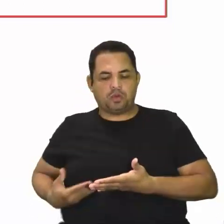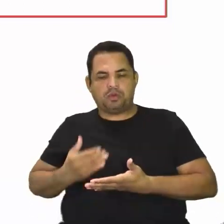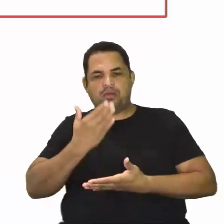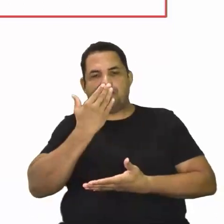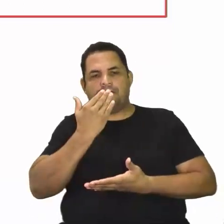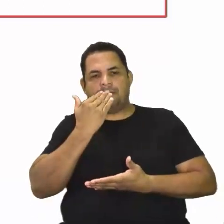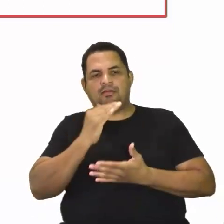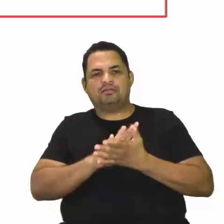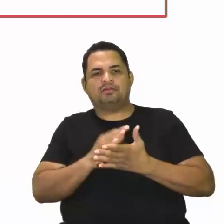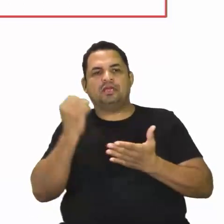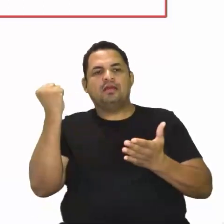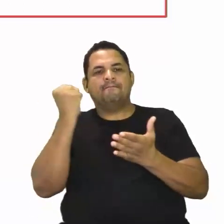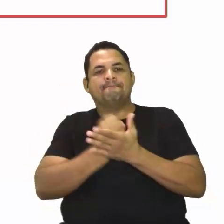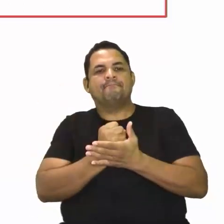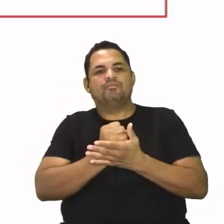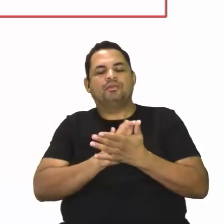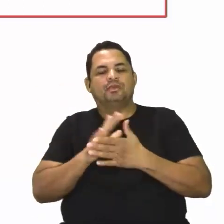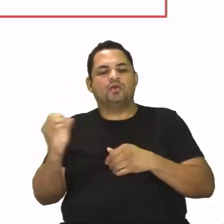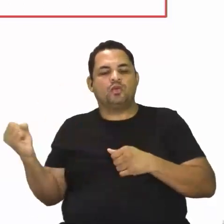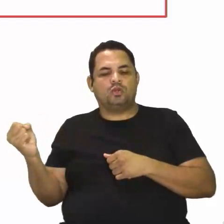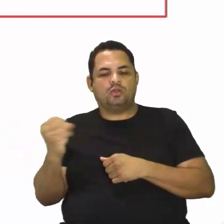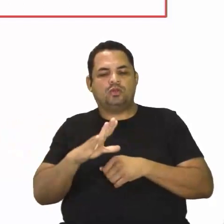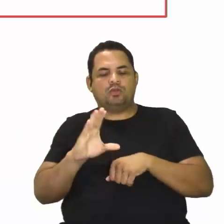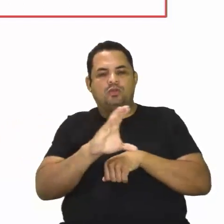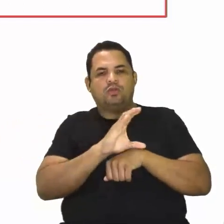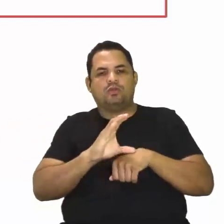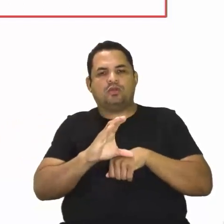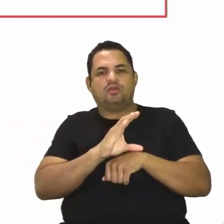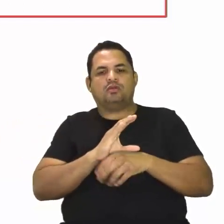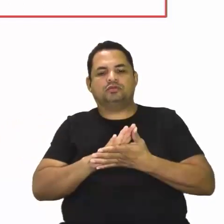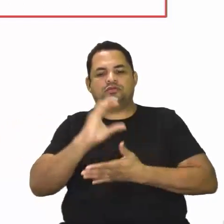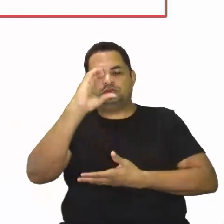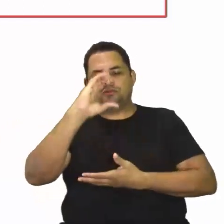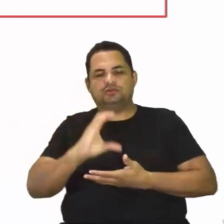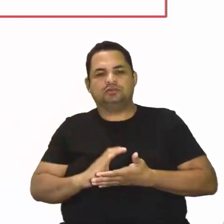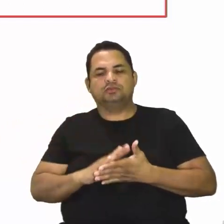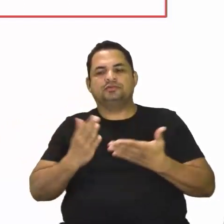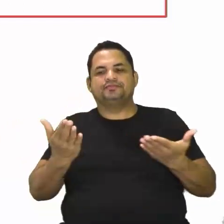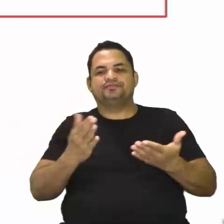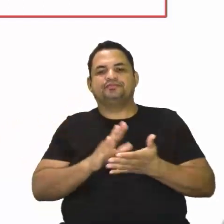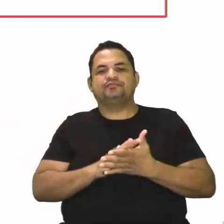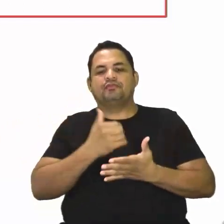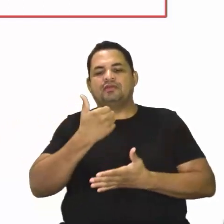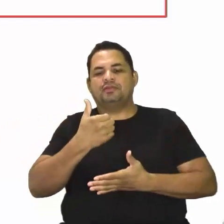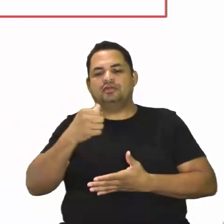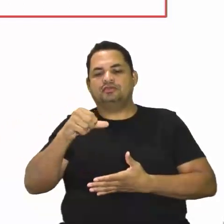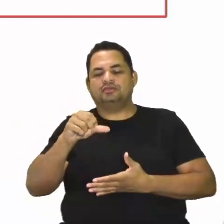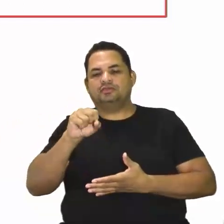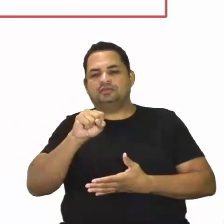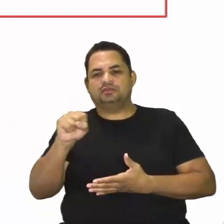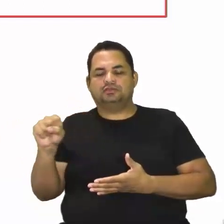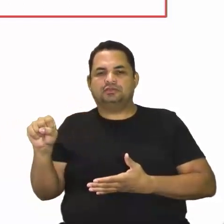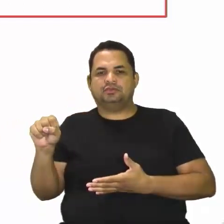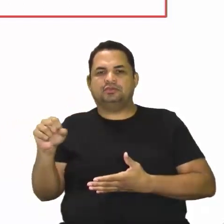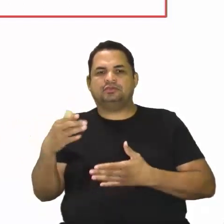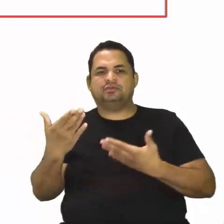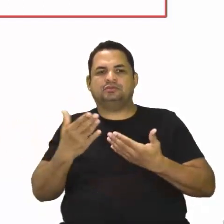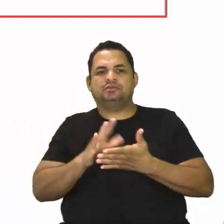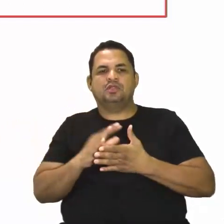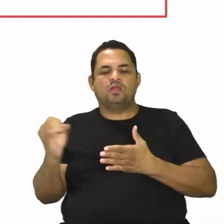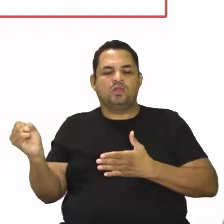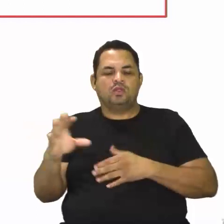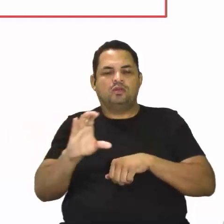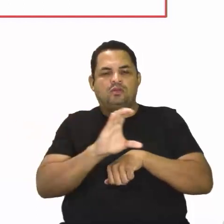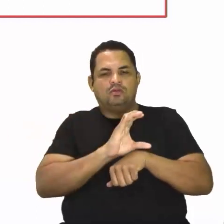Sarney foi a aprovação de uma nova Constituição, a Constituição Cidadã, a Constituição de 1988. Uma